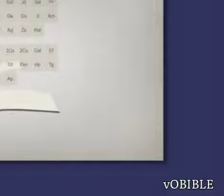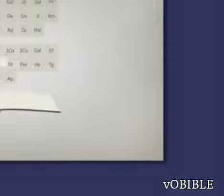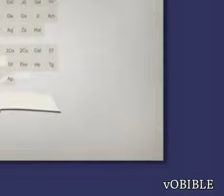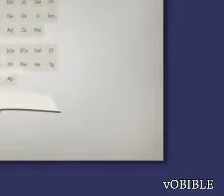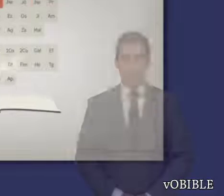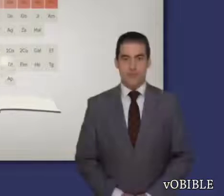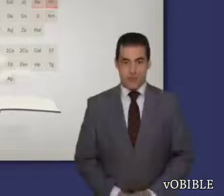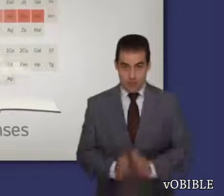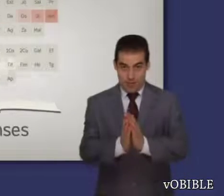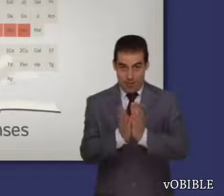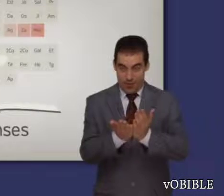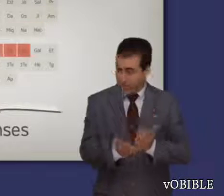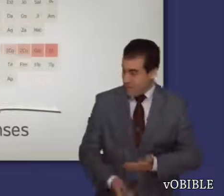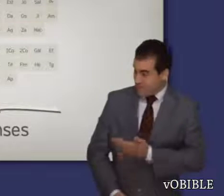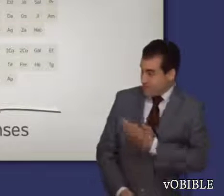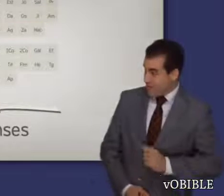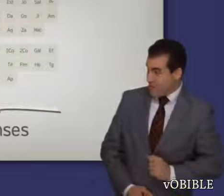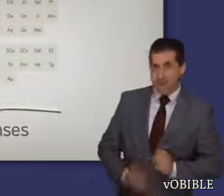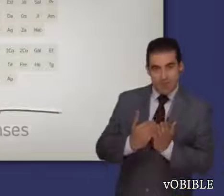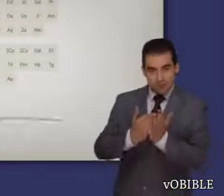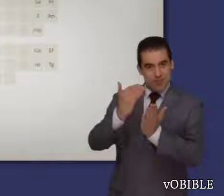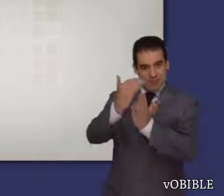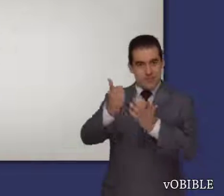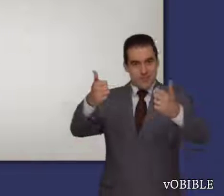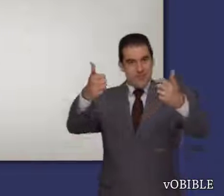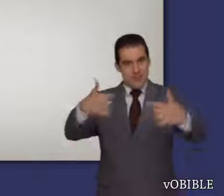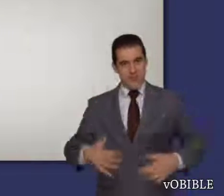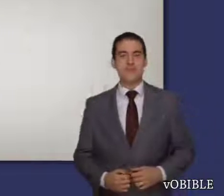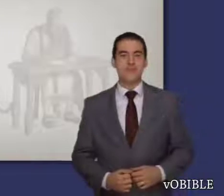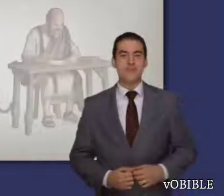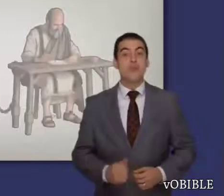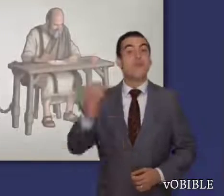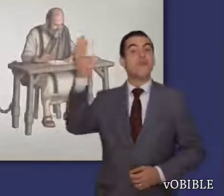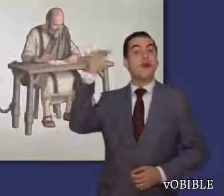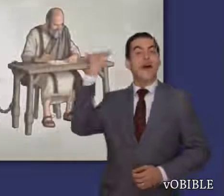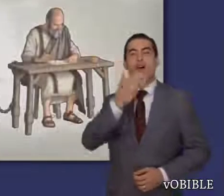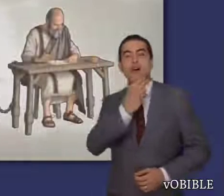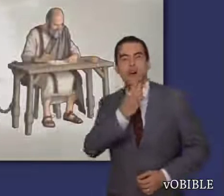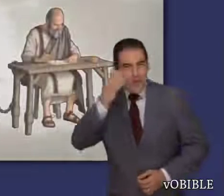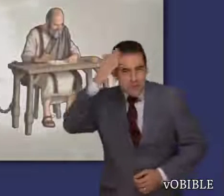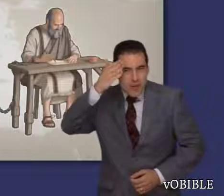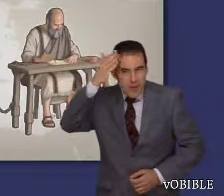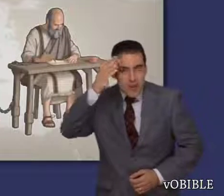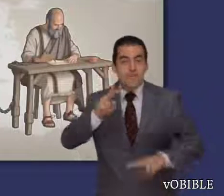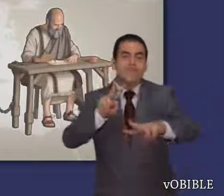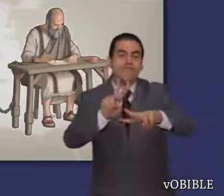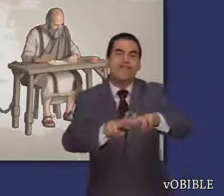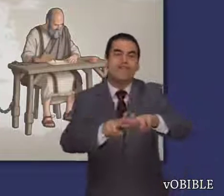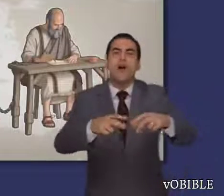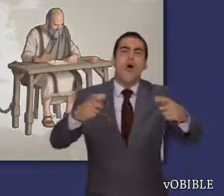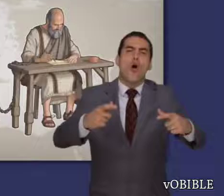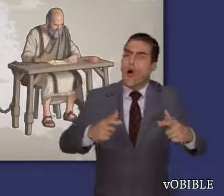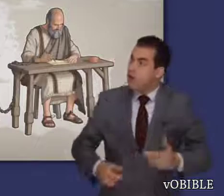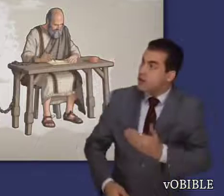Uma introdução a Filipenses. O apóstolo Paulo escreveu essa carta inspirada durante